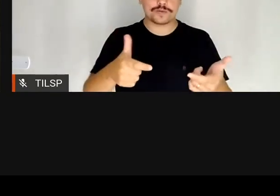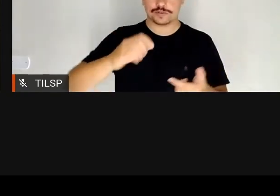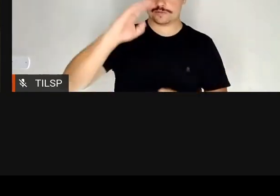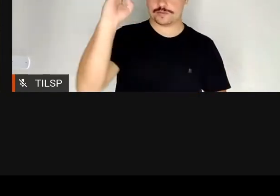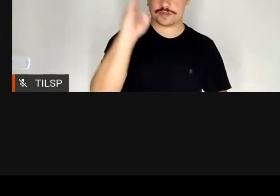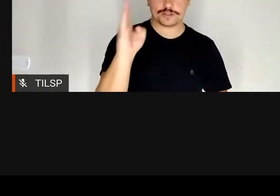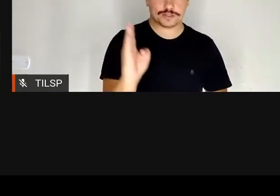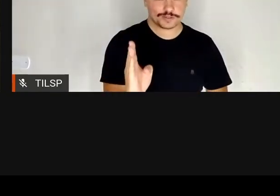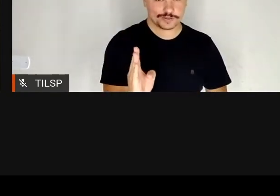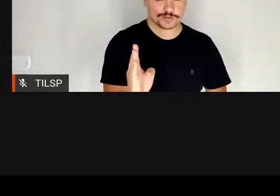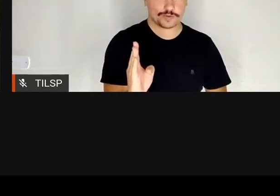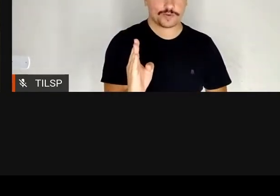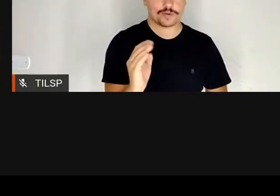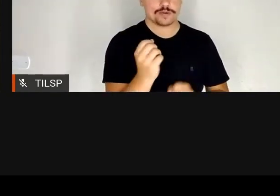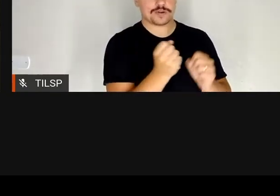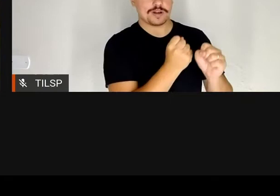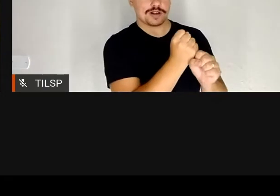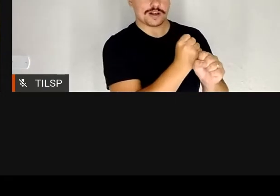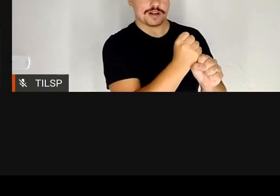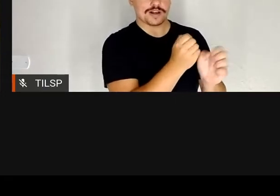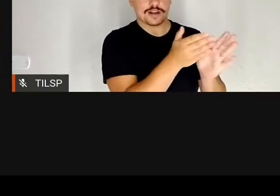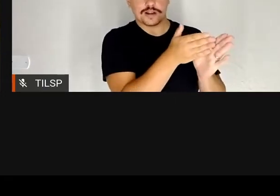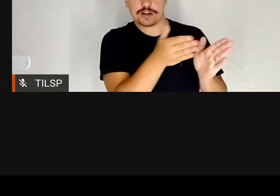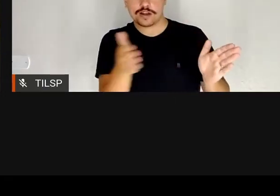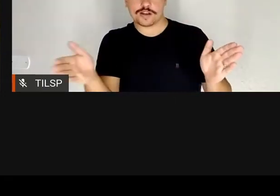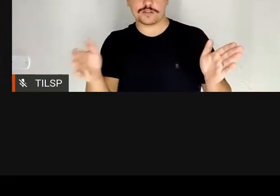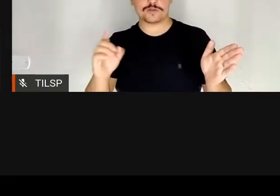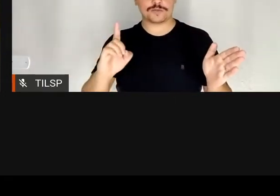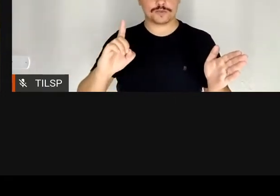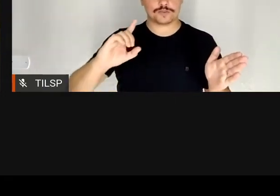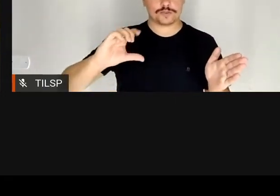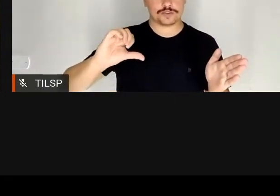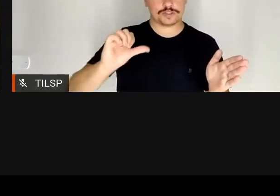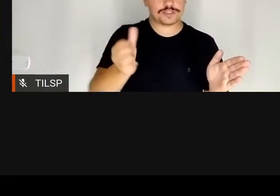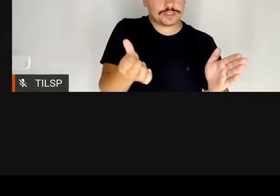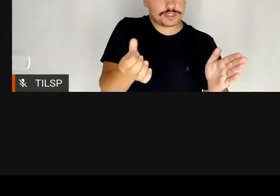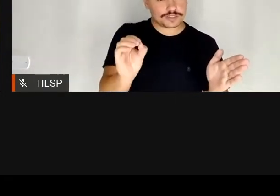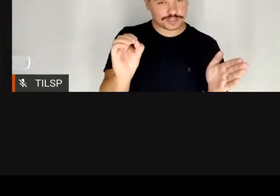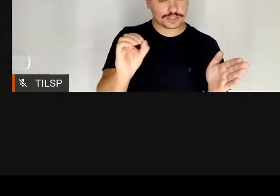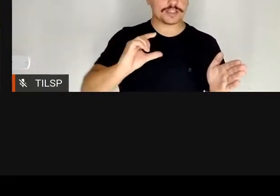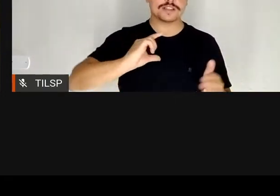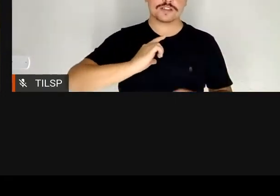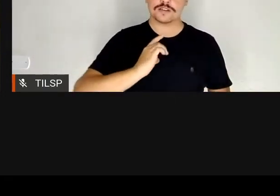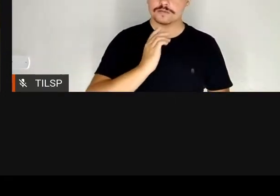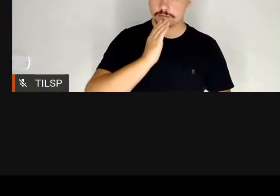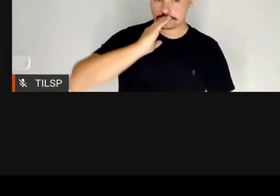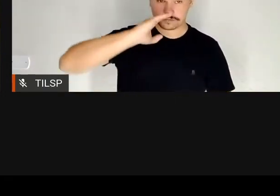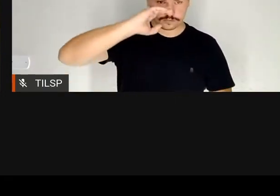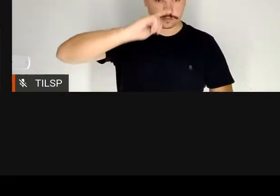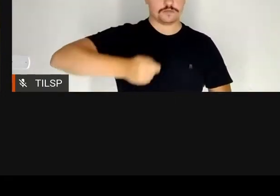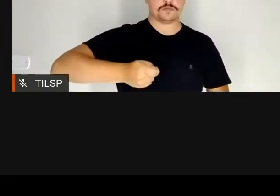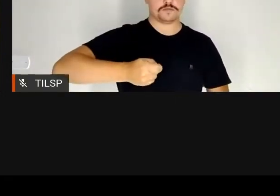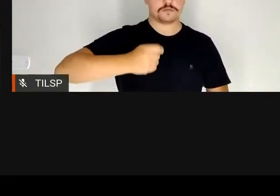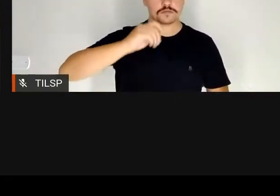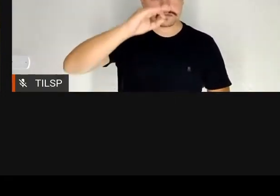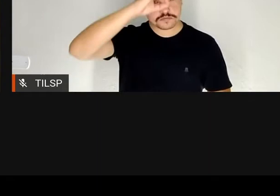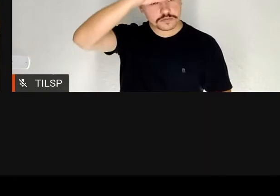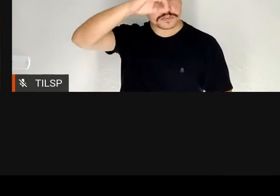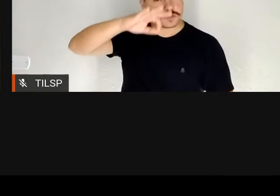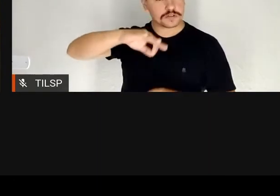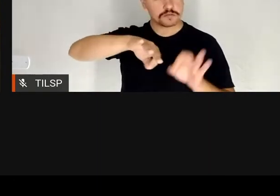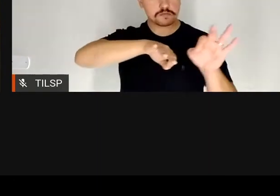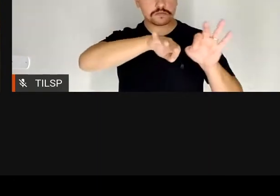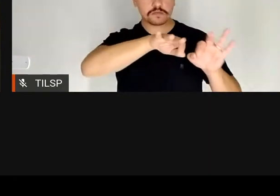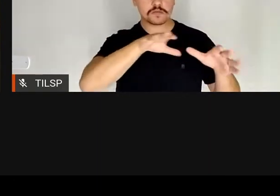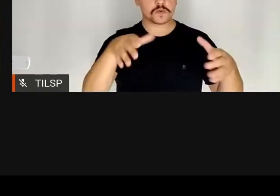partir de meados dos anos 60, o regime militar, onde houve um refluxo, obviamente, das atividades culturais, né? E